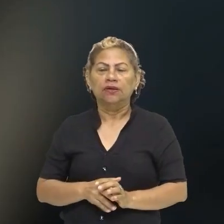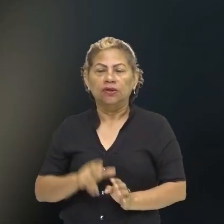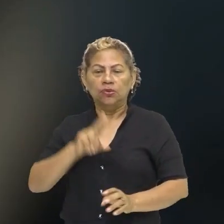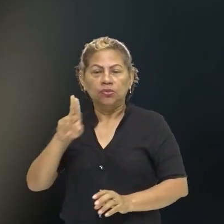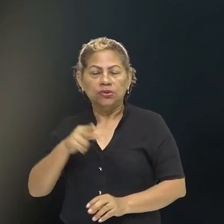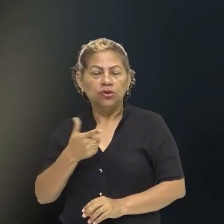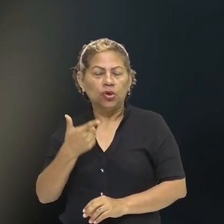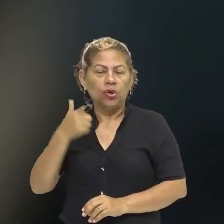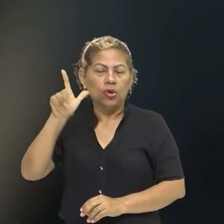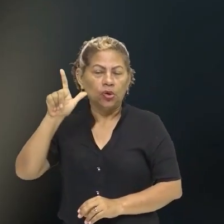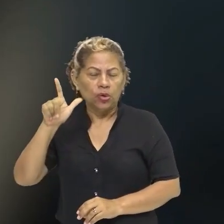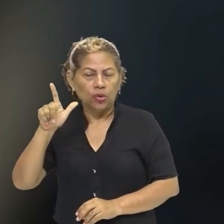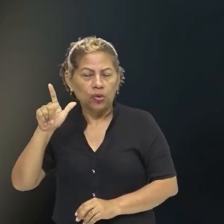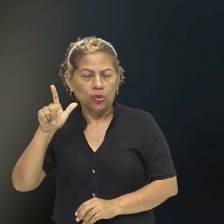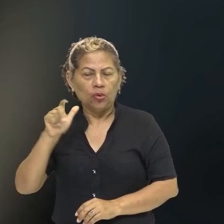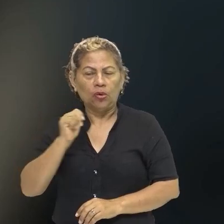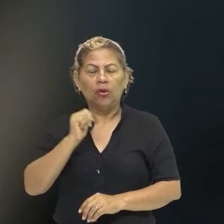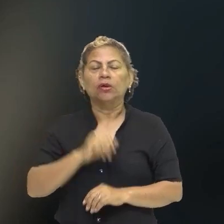Brahe,